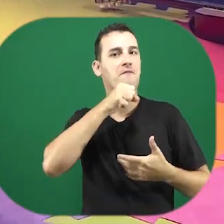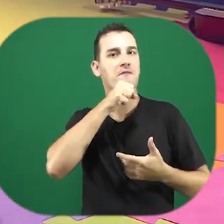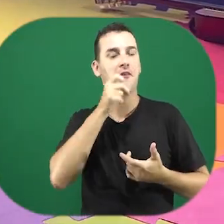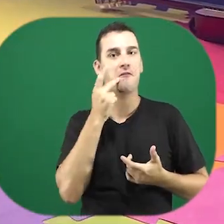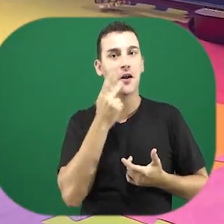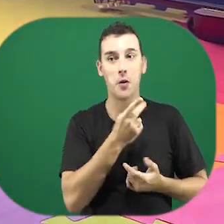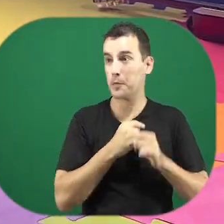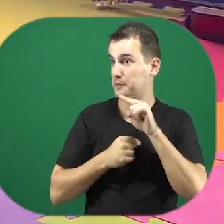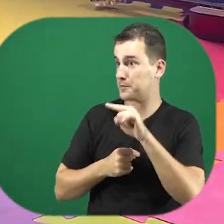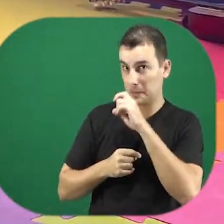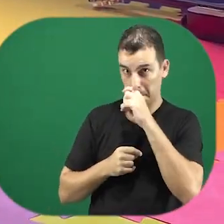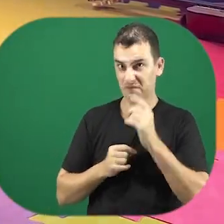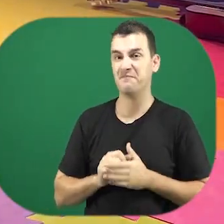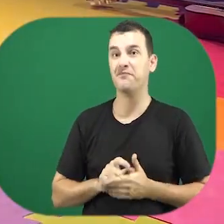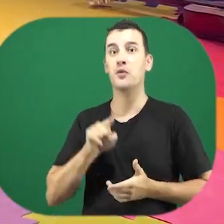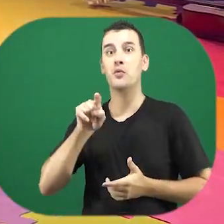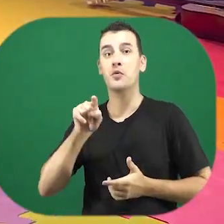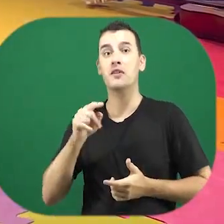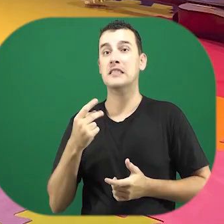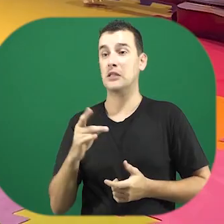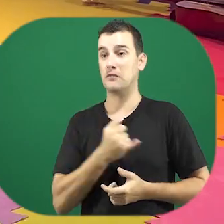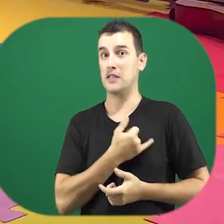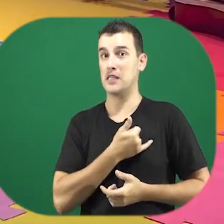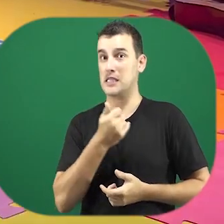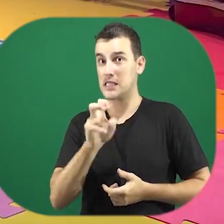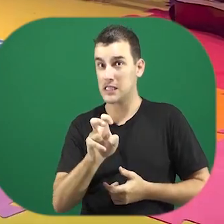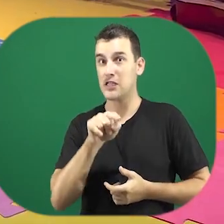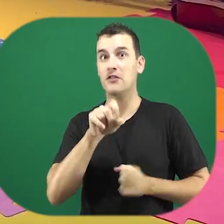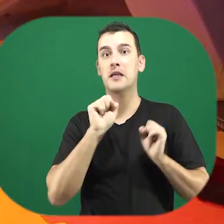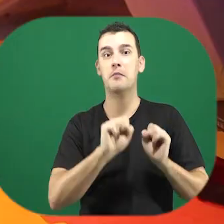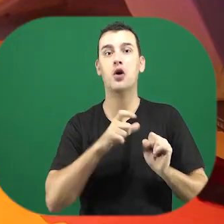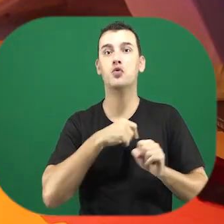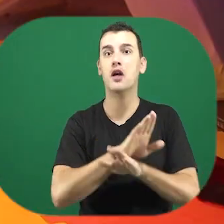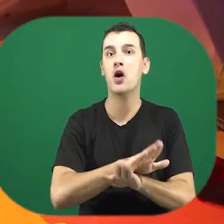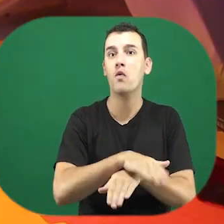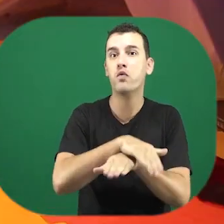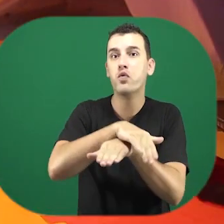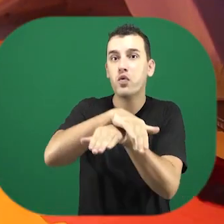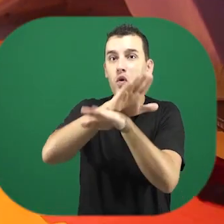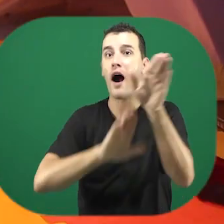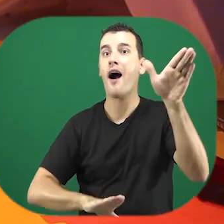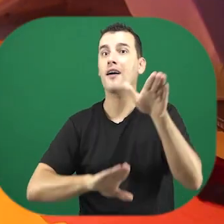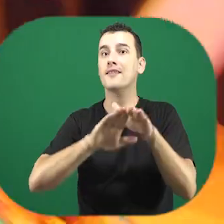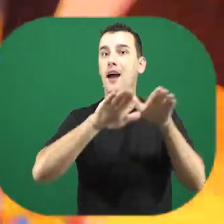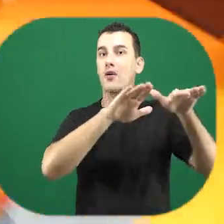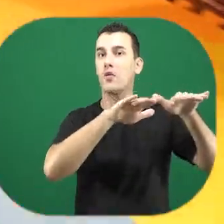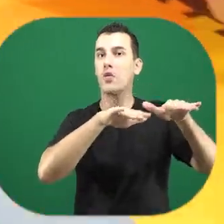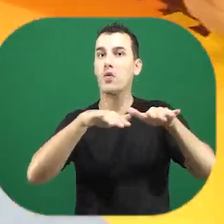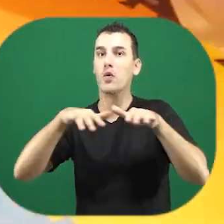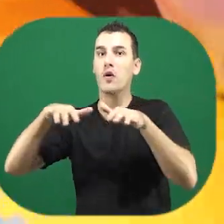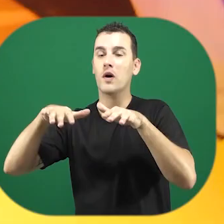sereia, no seu 15º aniversário, você poderá nadar até a superfície. Ai, não!